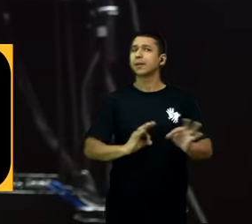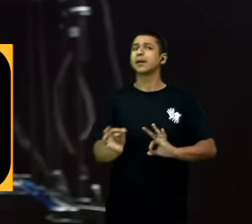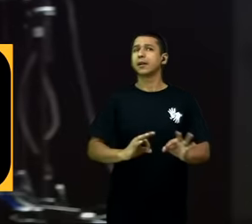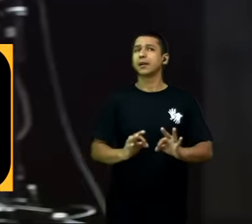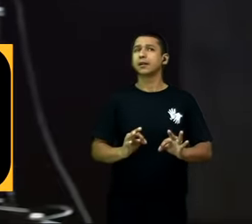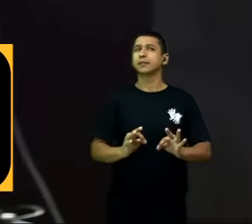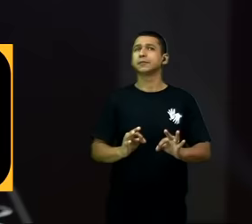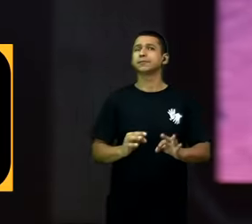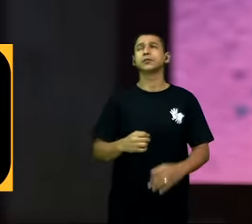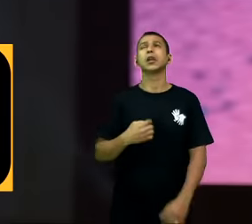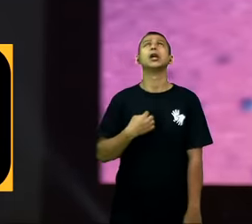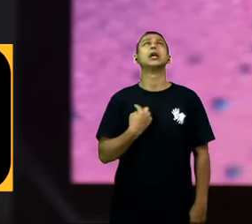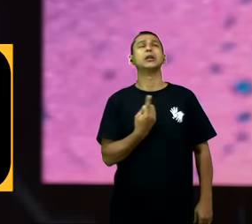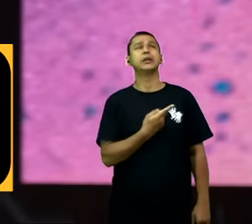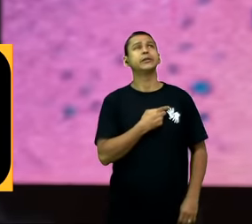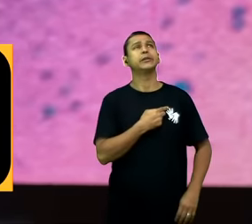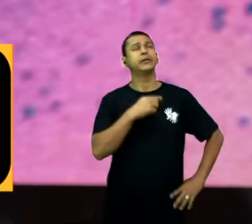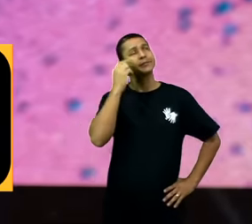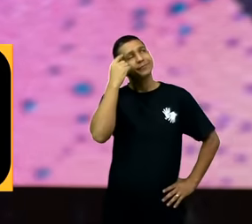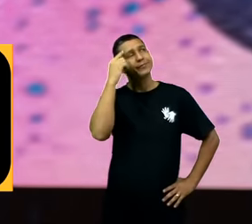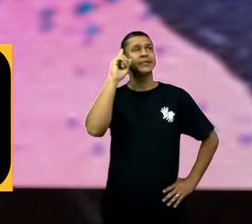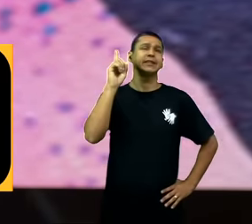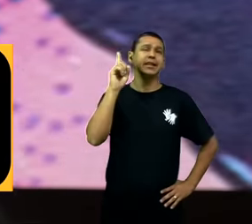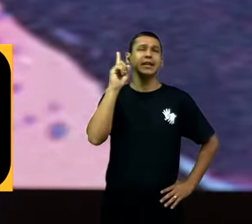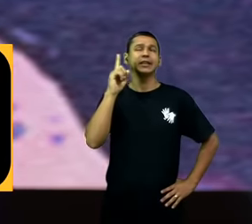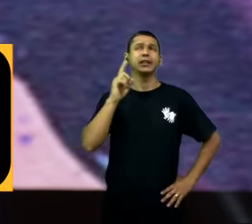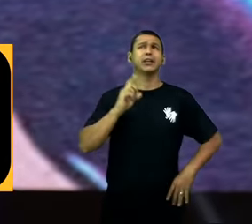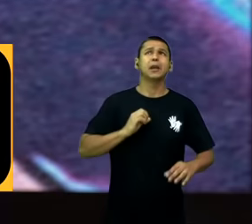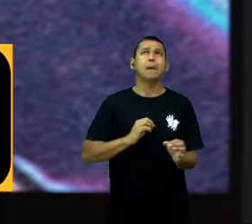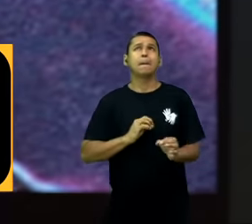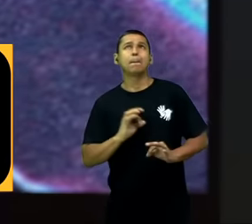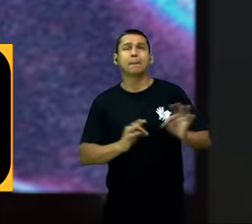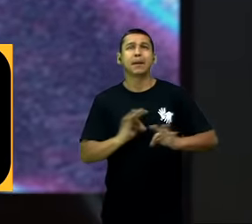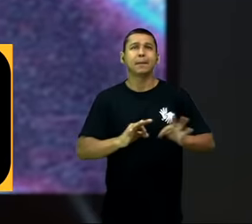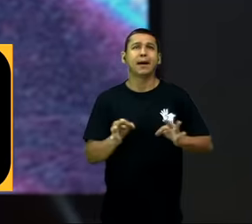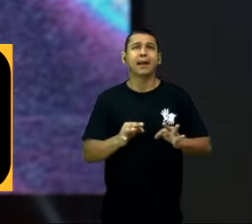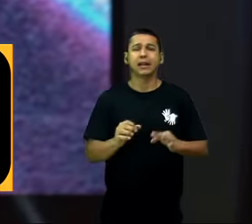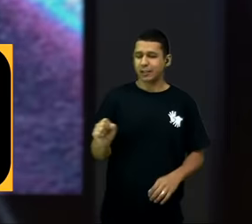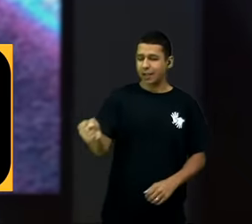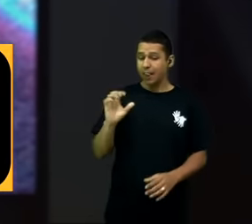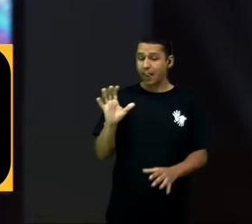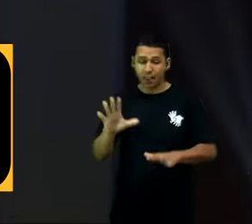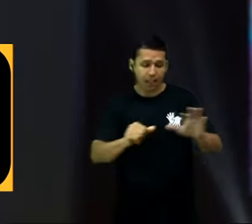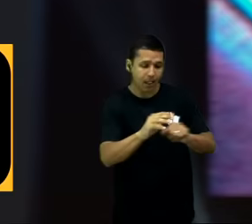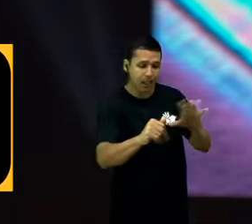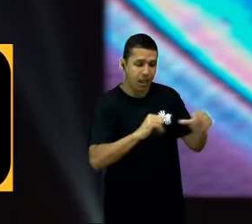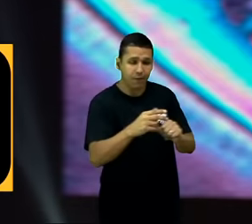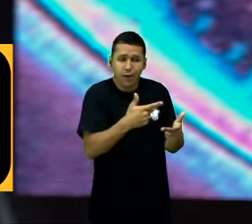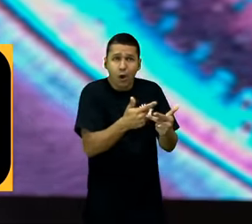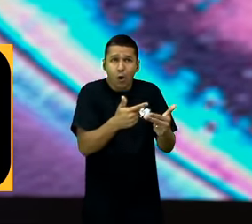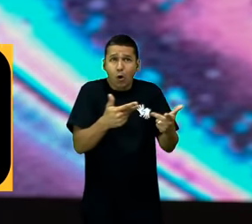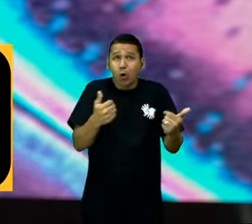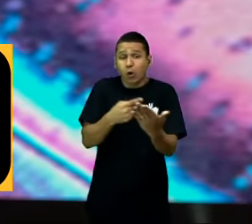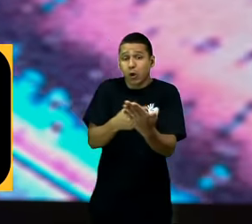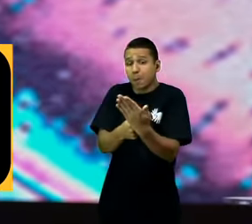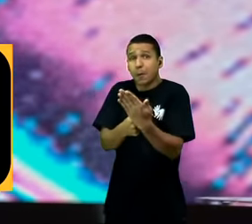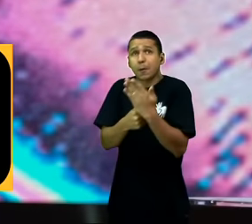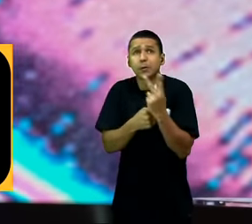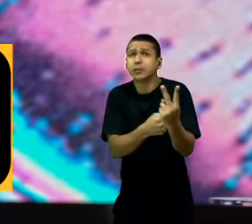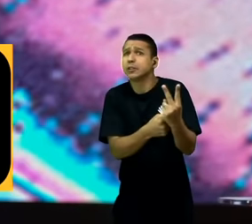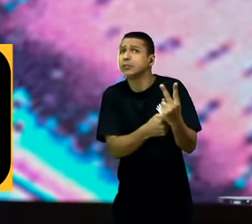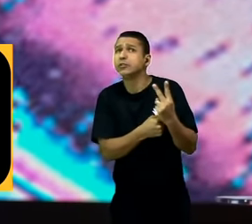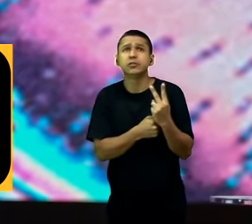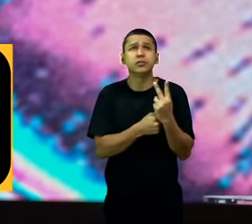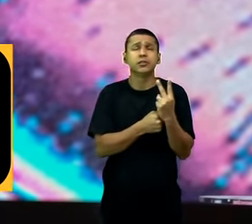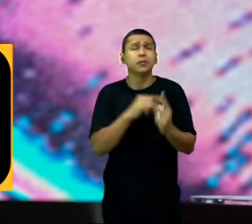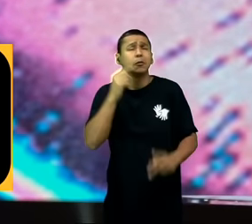a gente acha, tem ideia de que estar preparado é levar um monte de coisa que a gente acha que pode nos proteger, que pode nos guardar. A gente, um monte de coisa que a